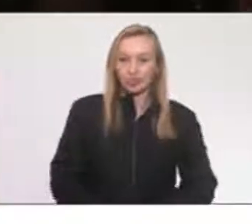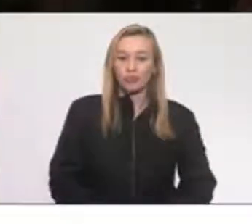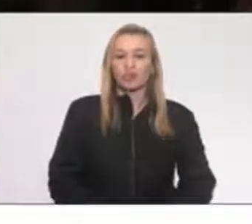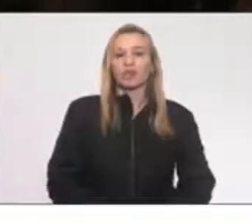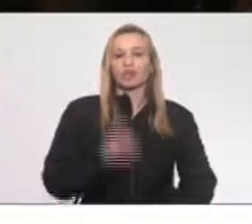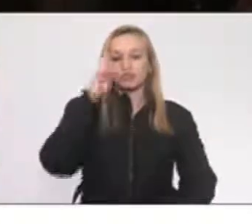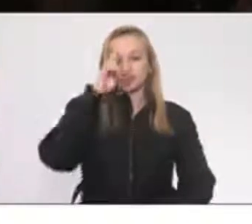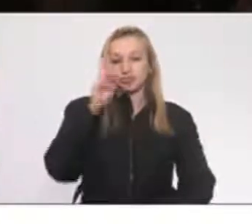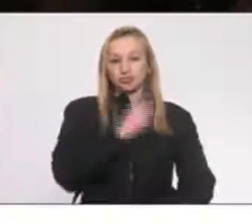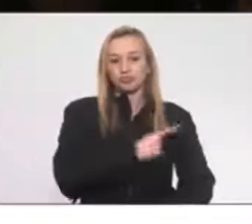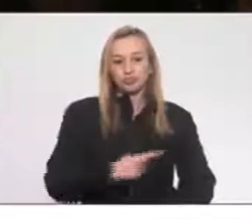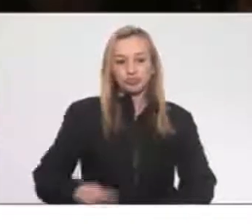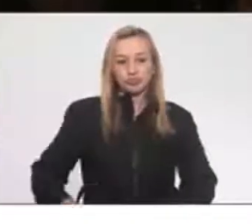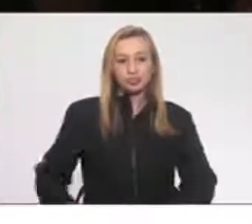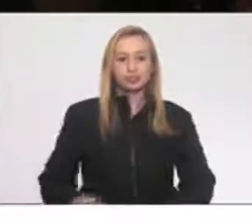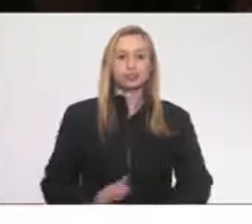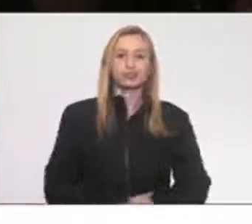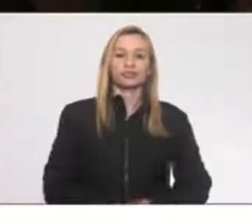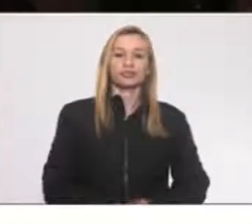senhor presidente,